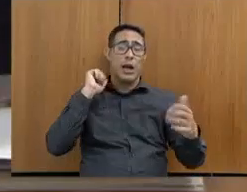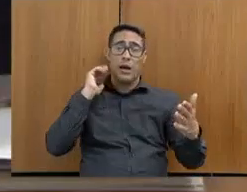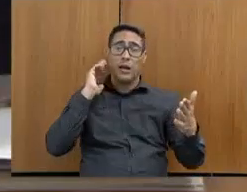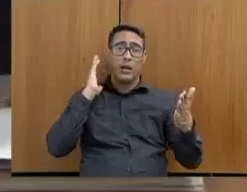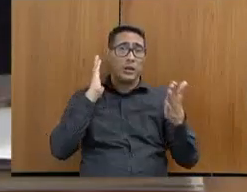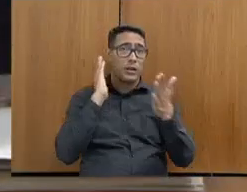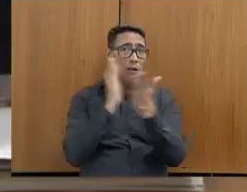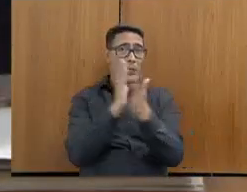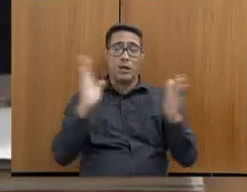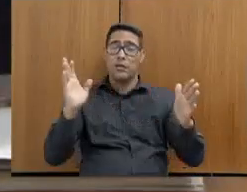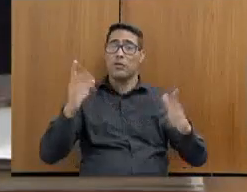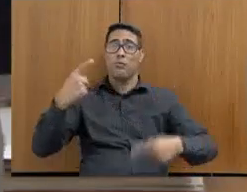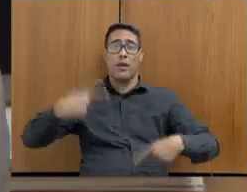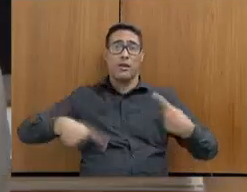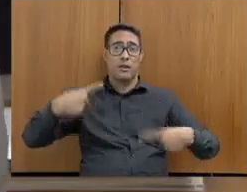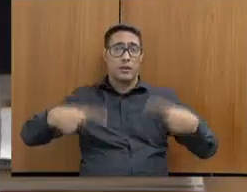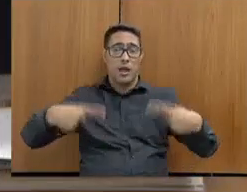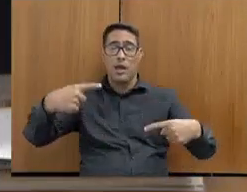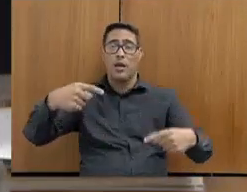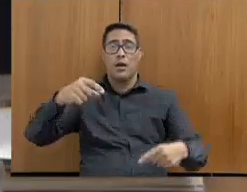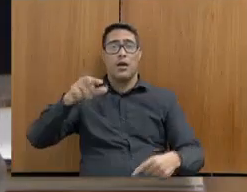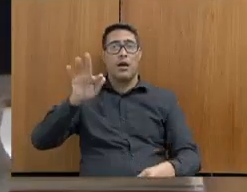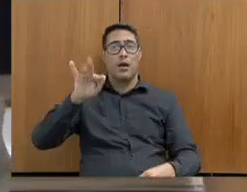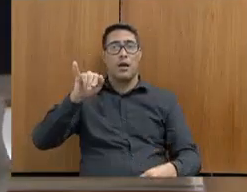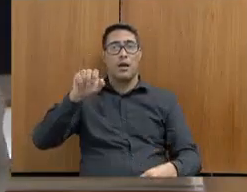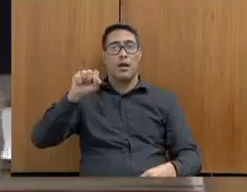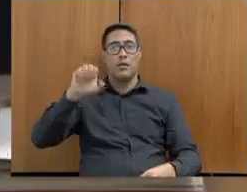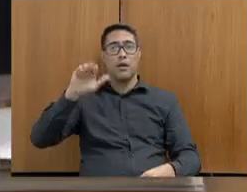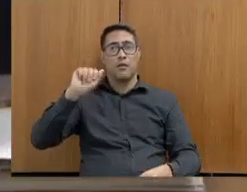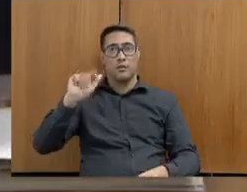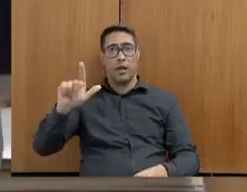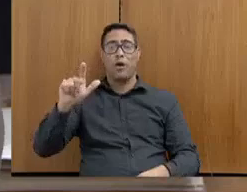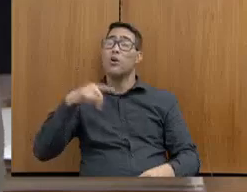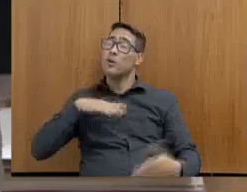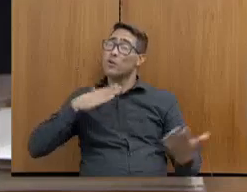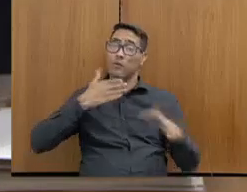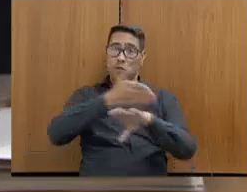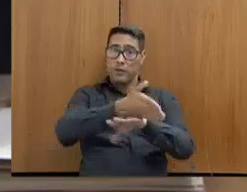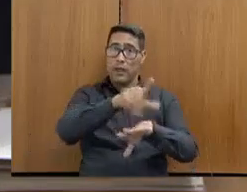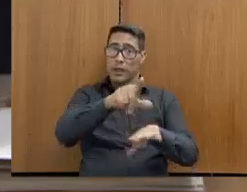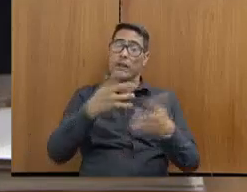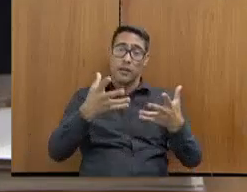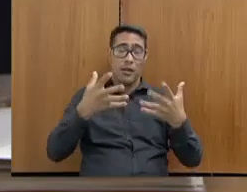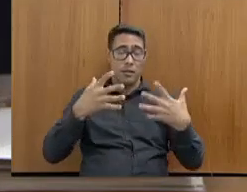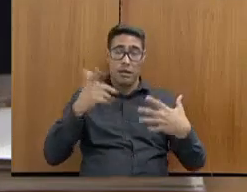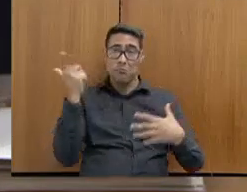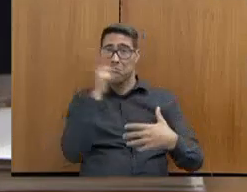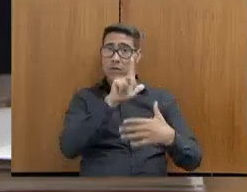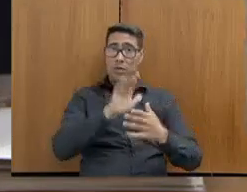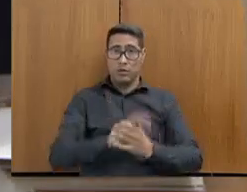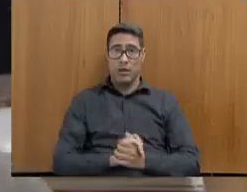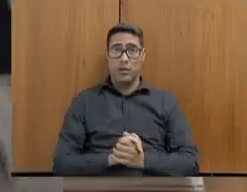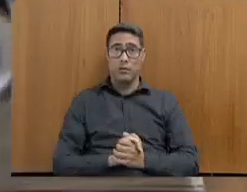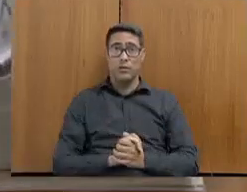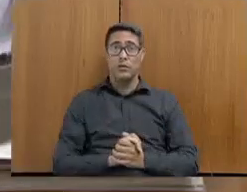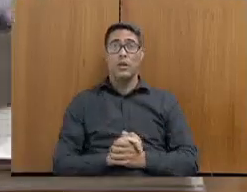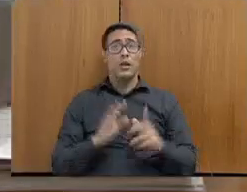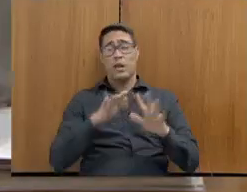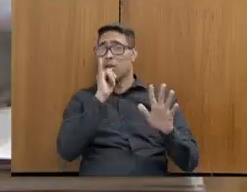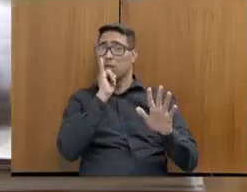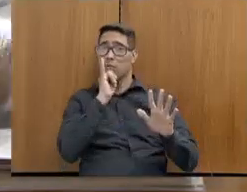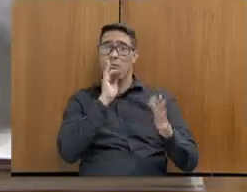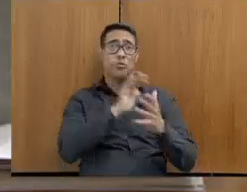Mas é uma realidade e quando você entra na guerra você entra para ganhar não é para perder então não podemos defender o